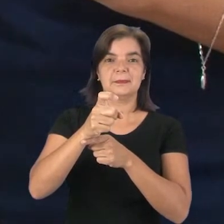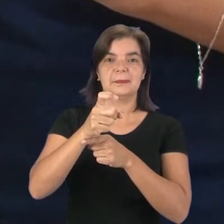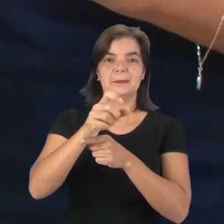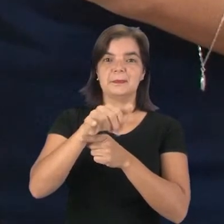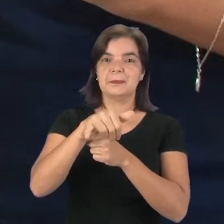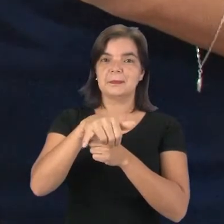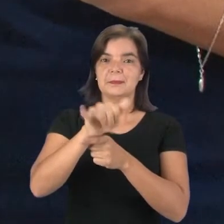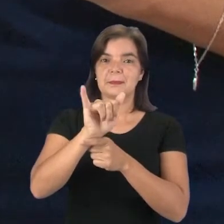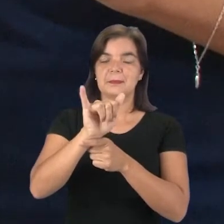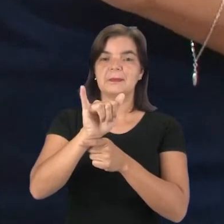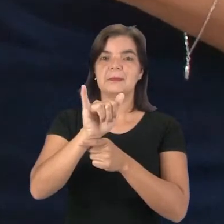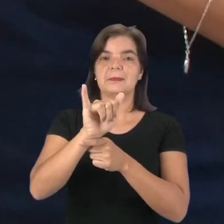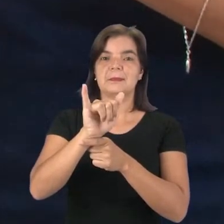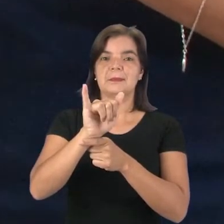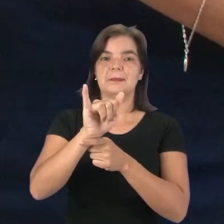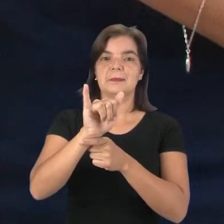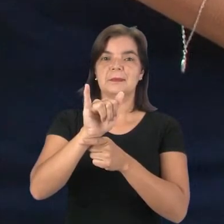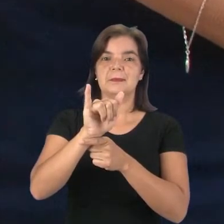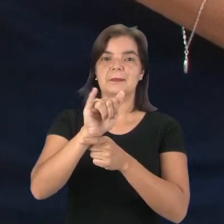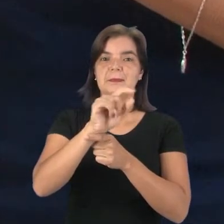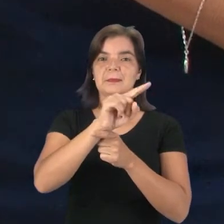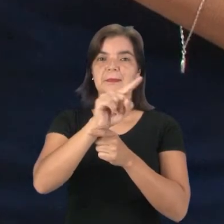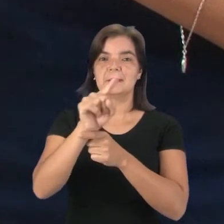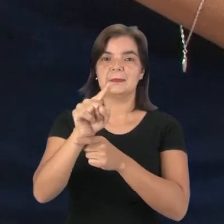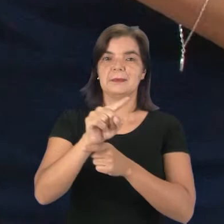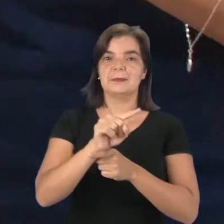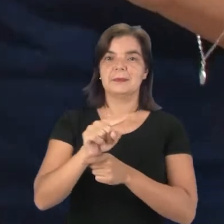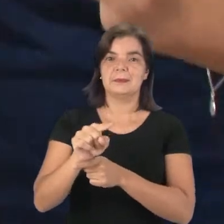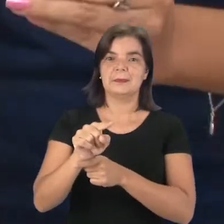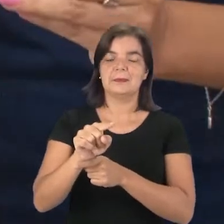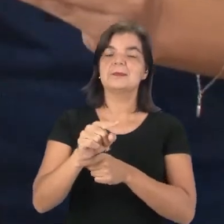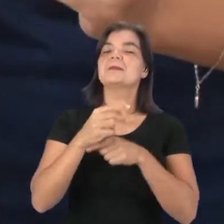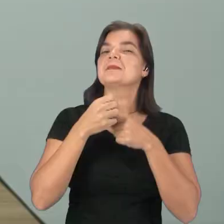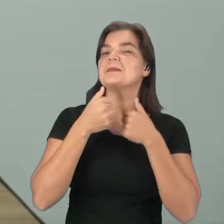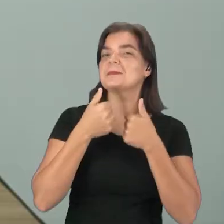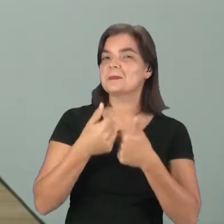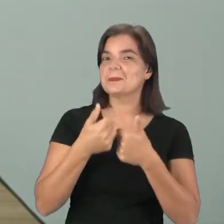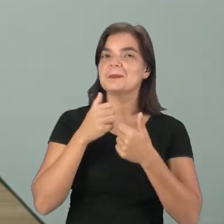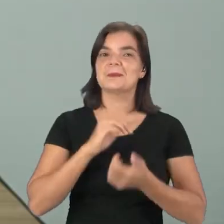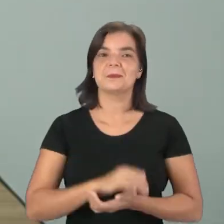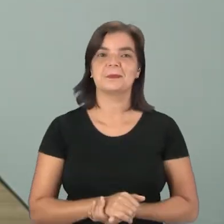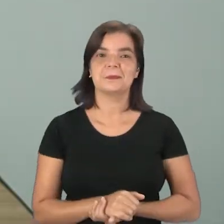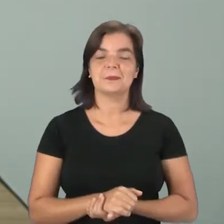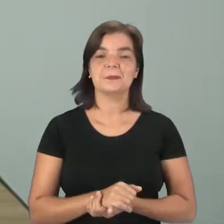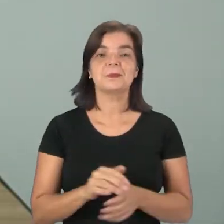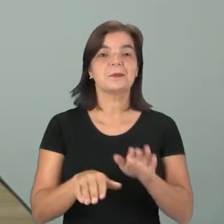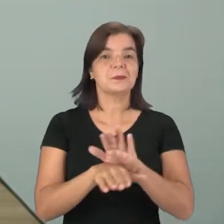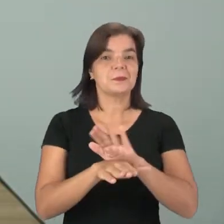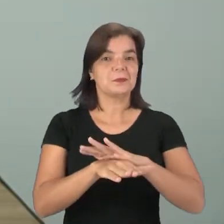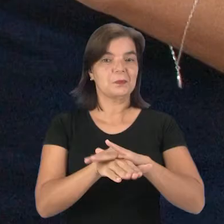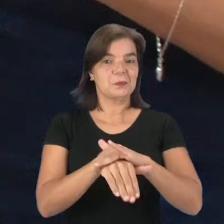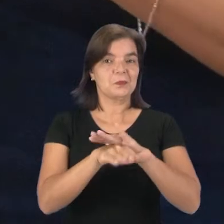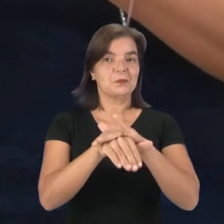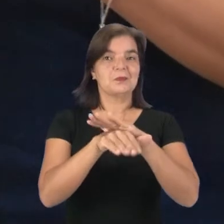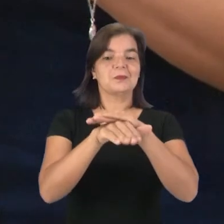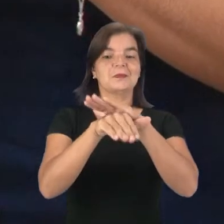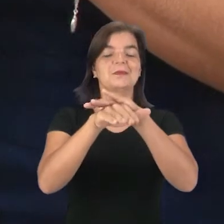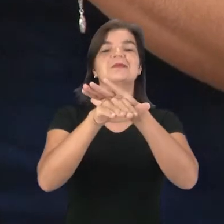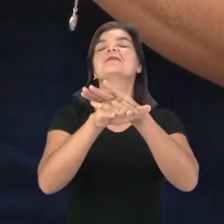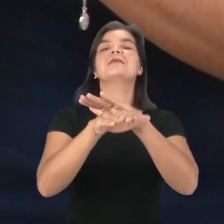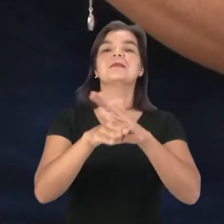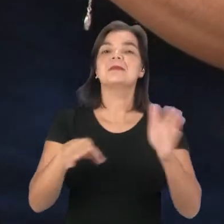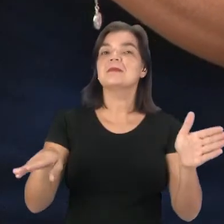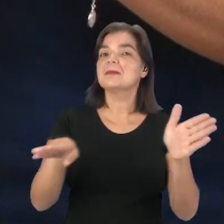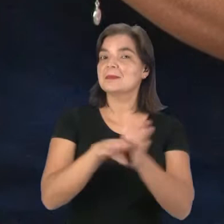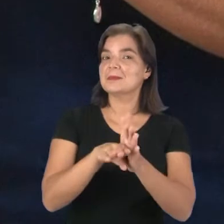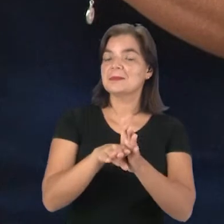x y z muito bem a Joaninha fez esse percurso